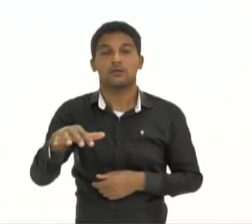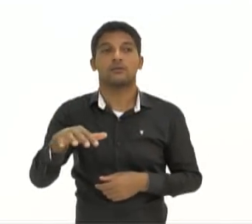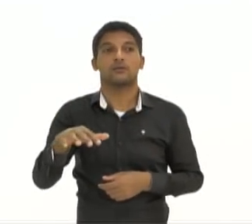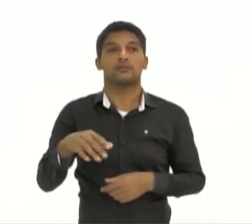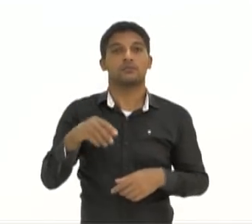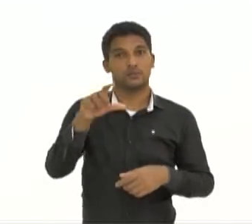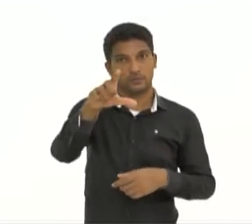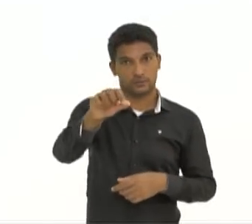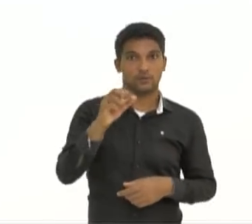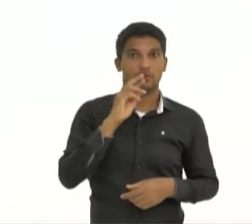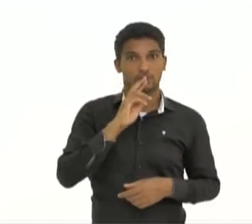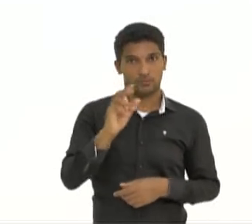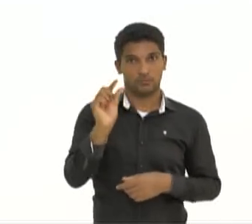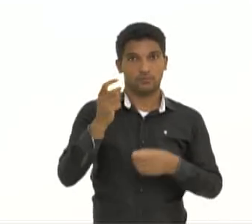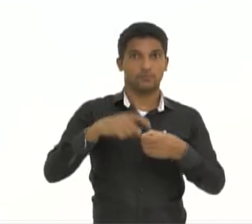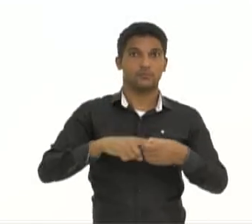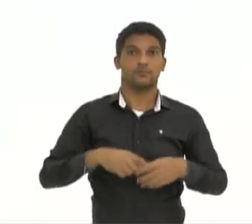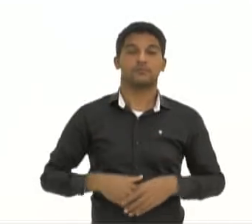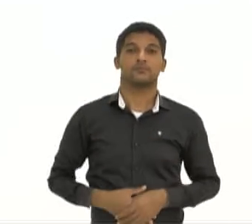gente retorna na sequência.